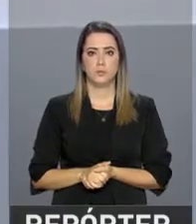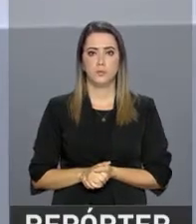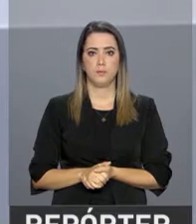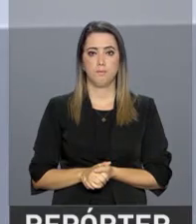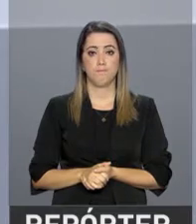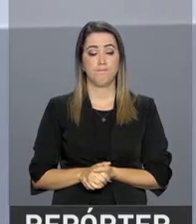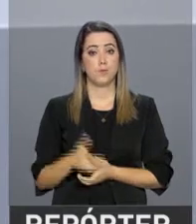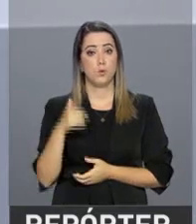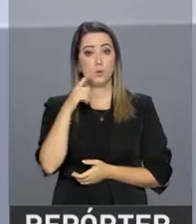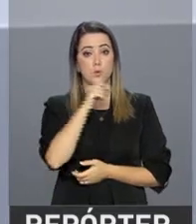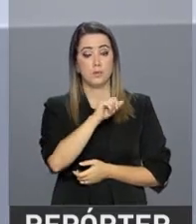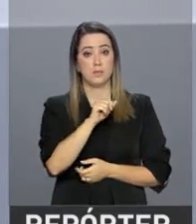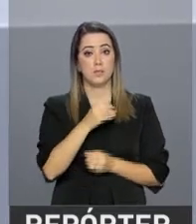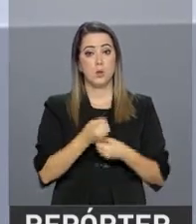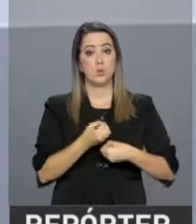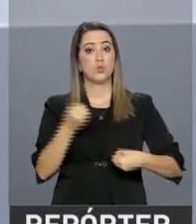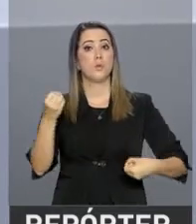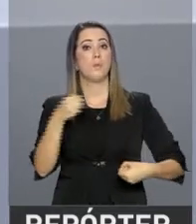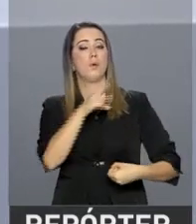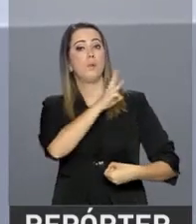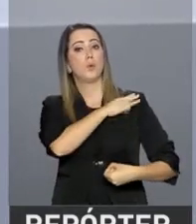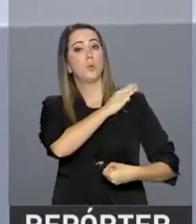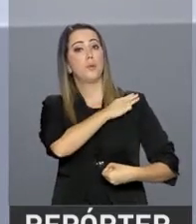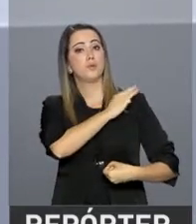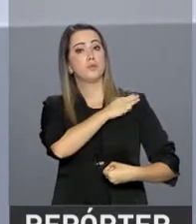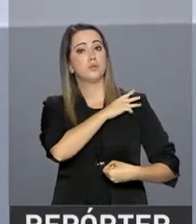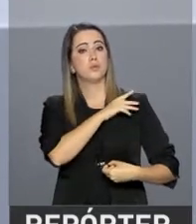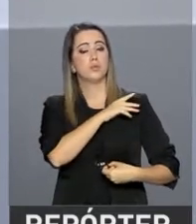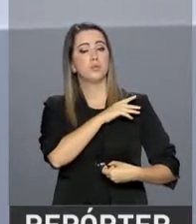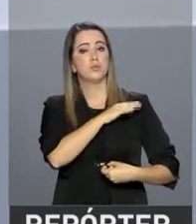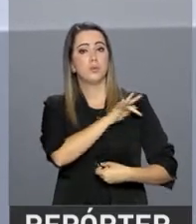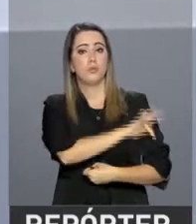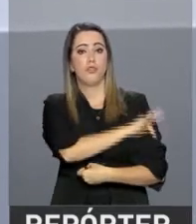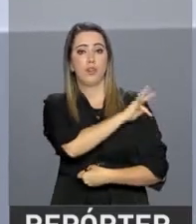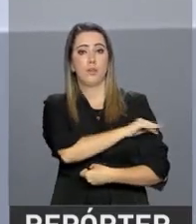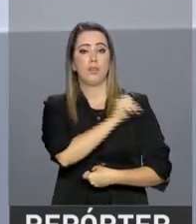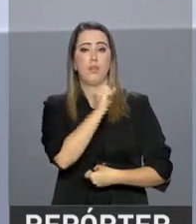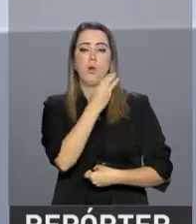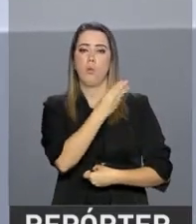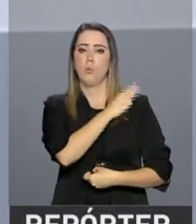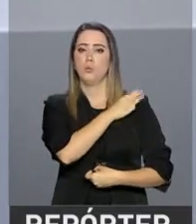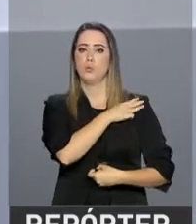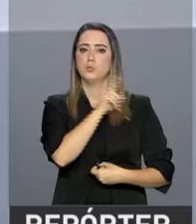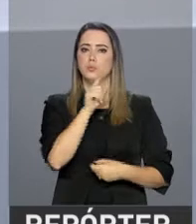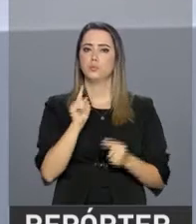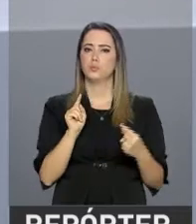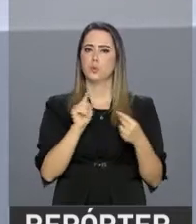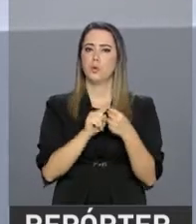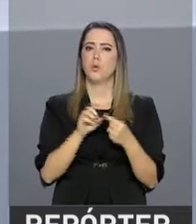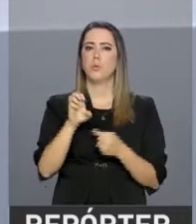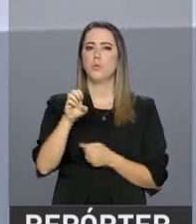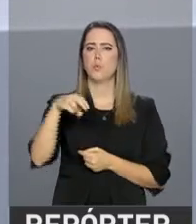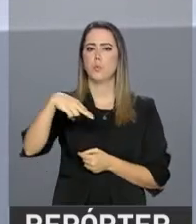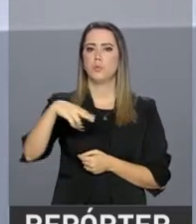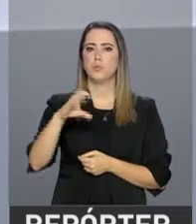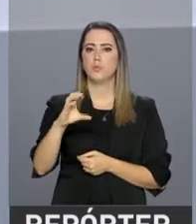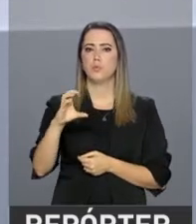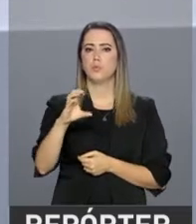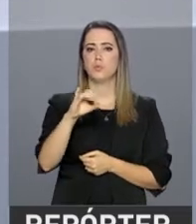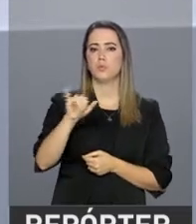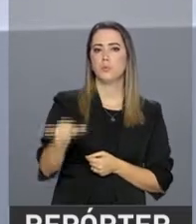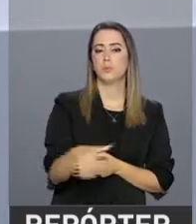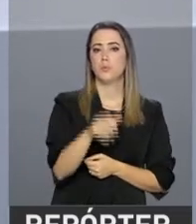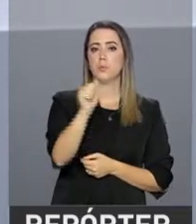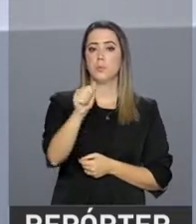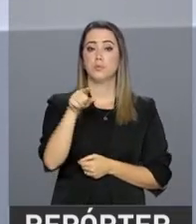maneira de obter o certificado de conclusão do ensino fundamental ou do ensino médio esse é o objetivo do enseja o exame nacional